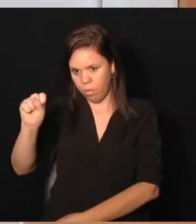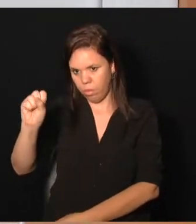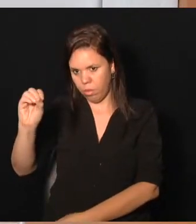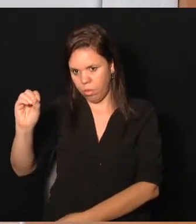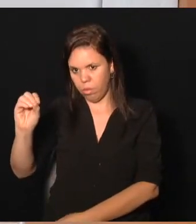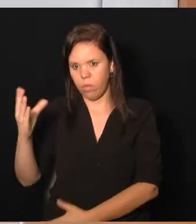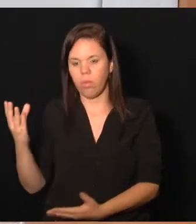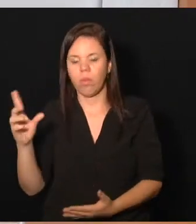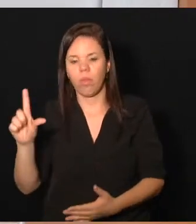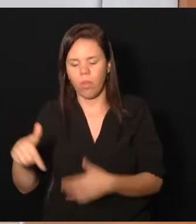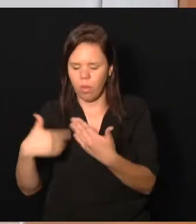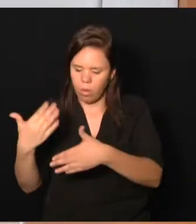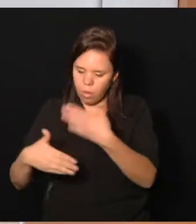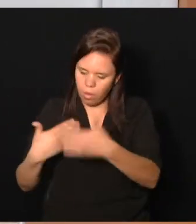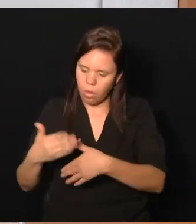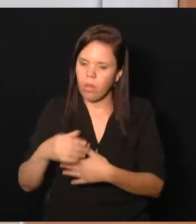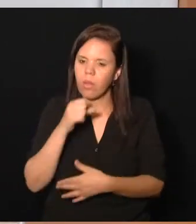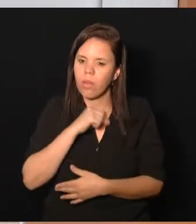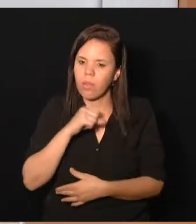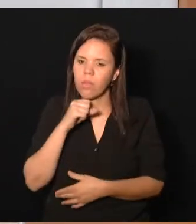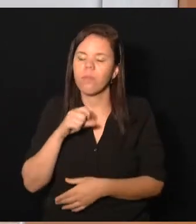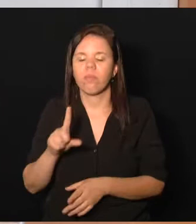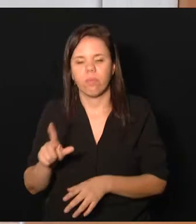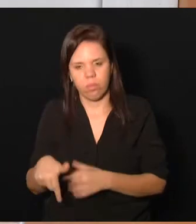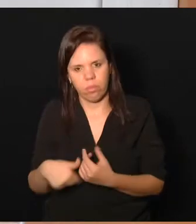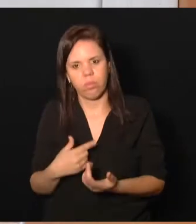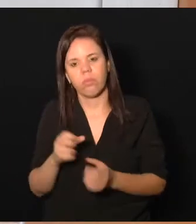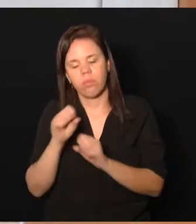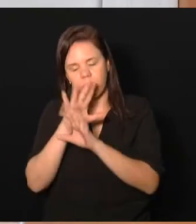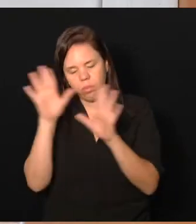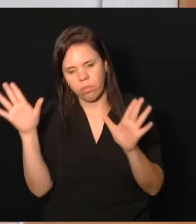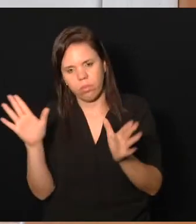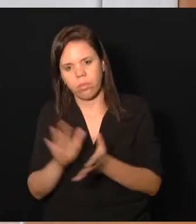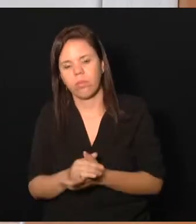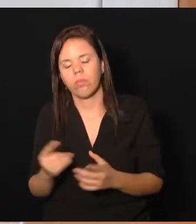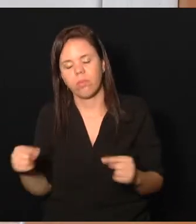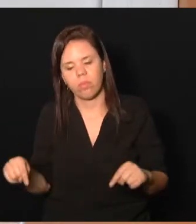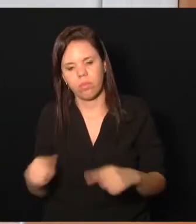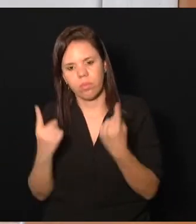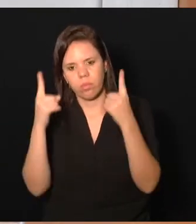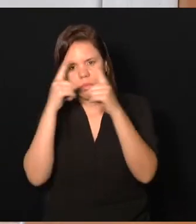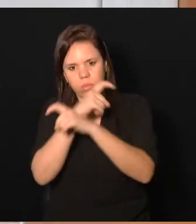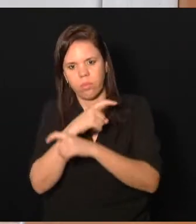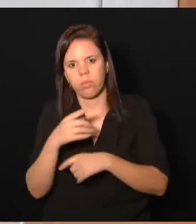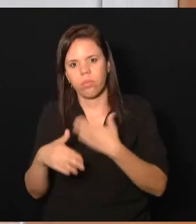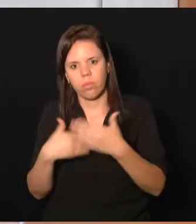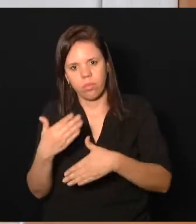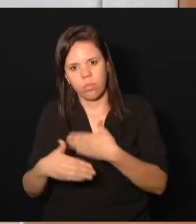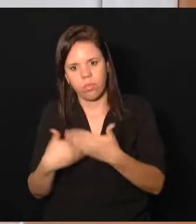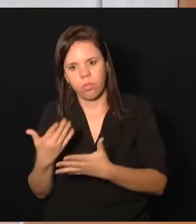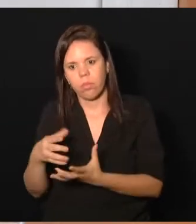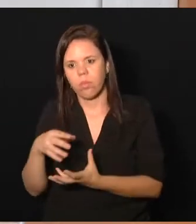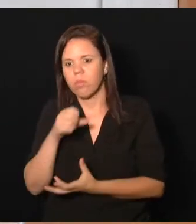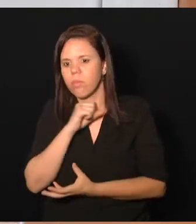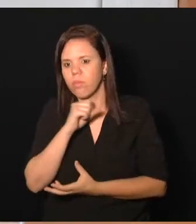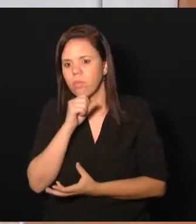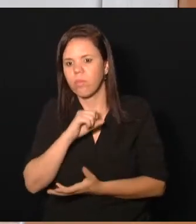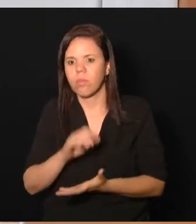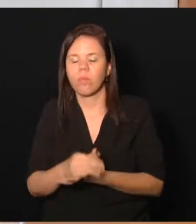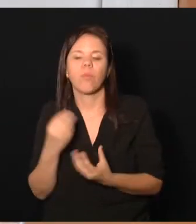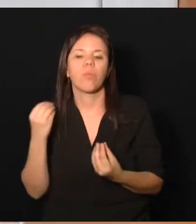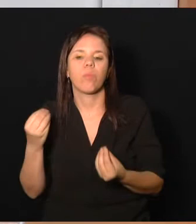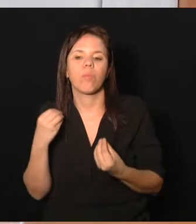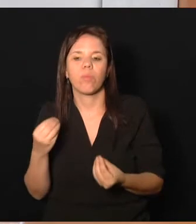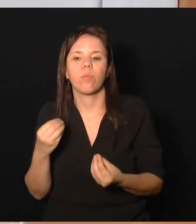envelhecimento. E aí é o desafio. Processo de envelhecimento. Como que a